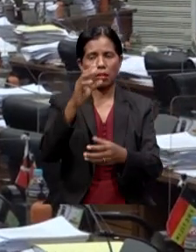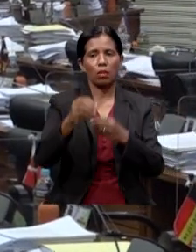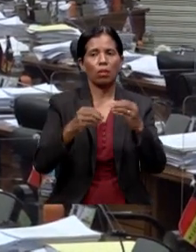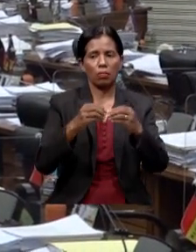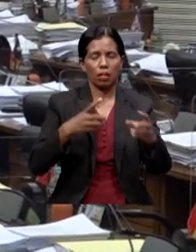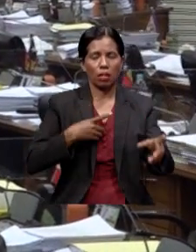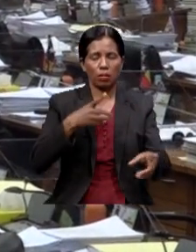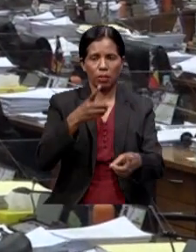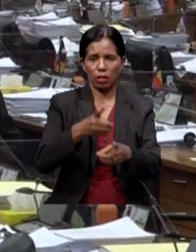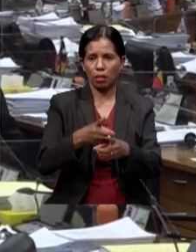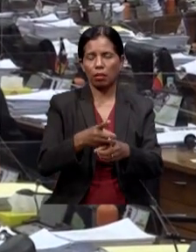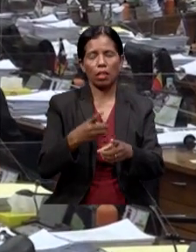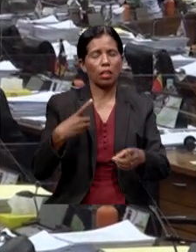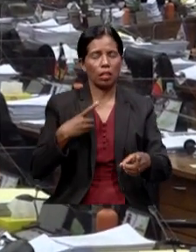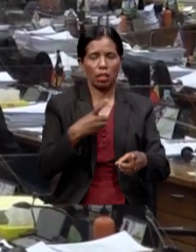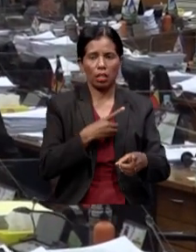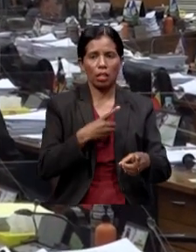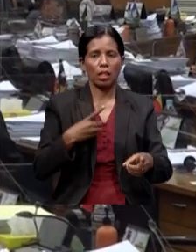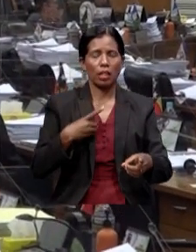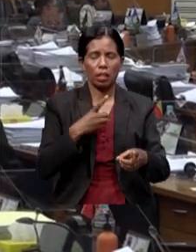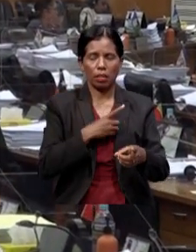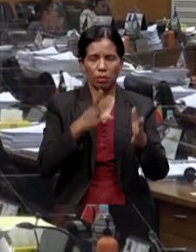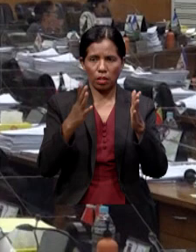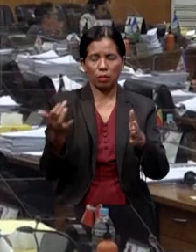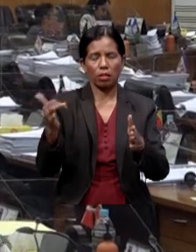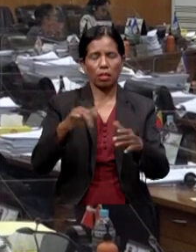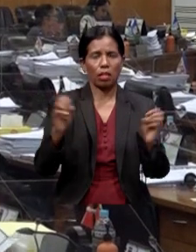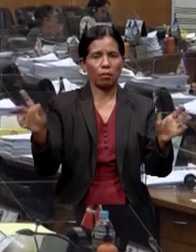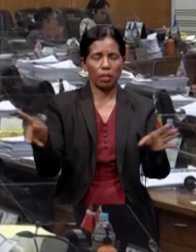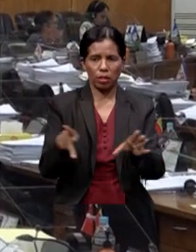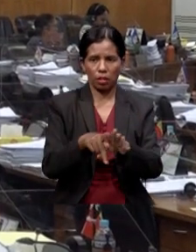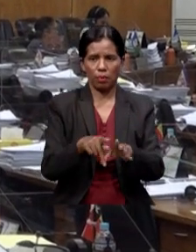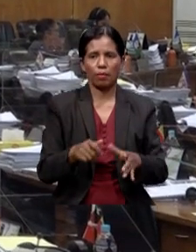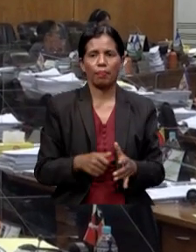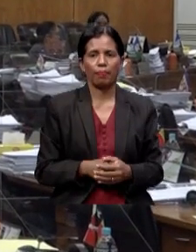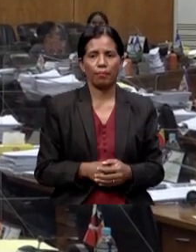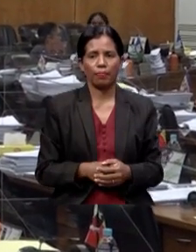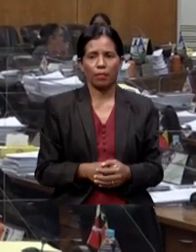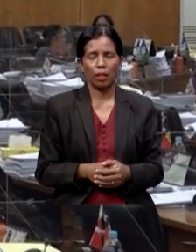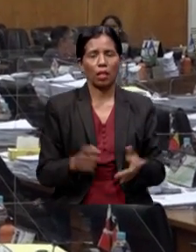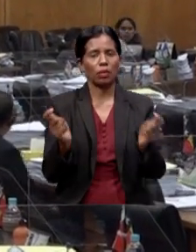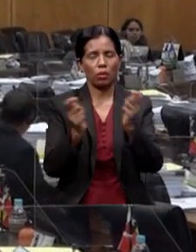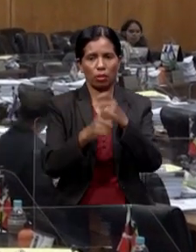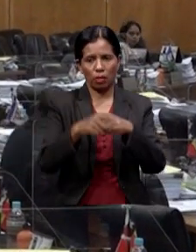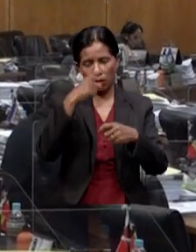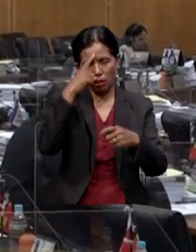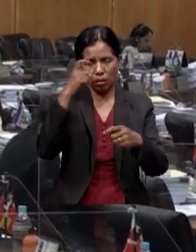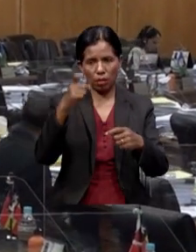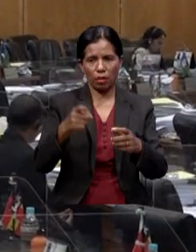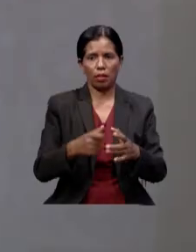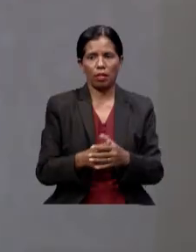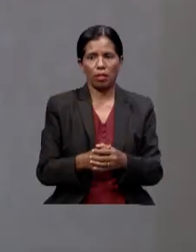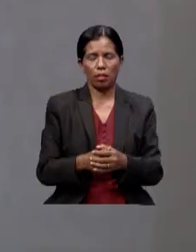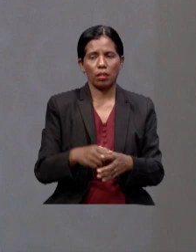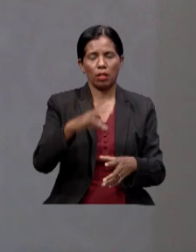Sira nebe la marca presensa nune la prensa korum atau realiza elisang refere prensa korum peratu trokane tama mandato senyor komisario